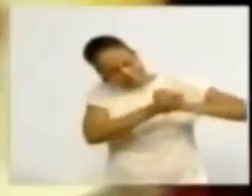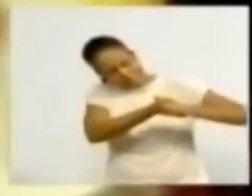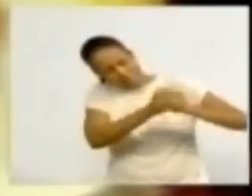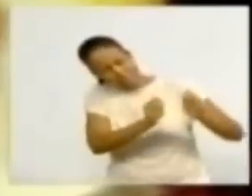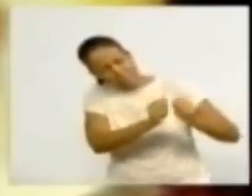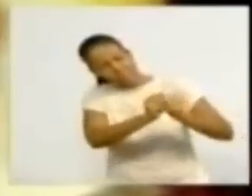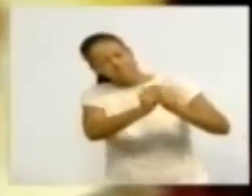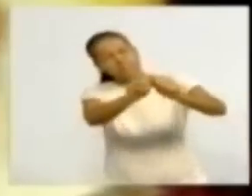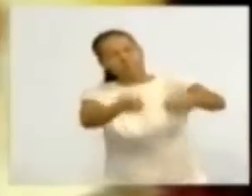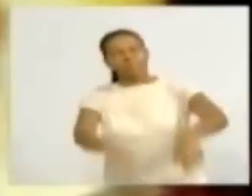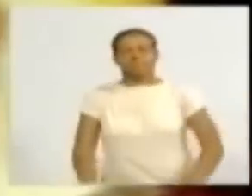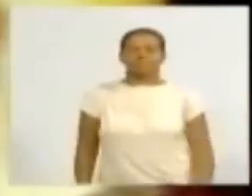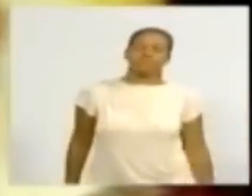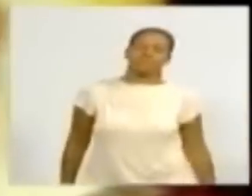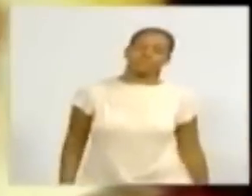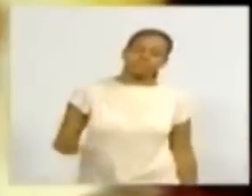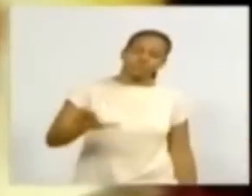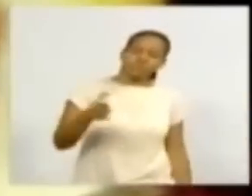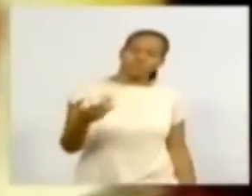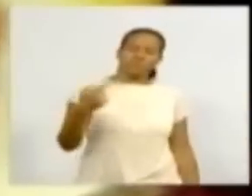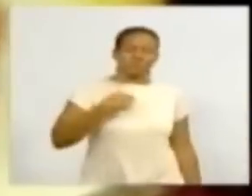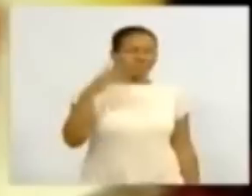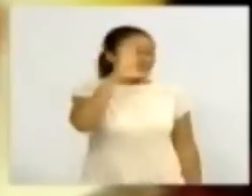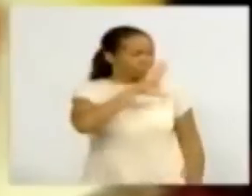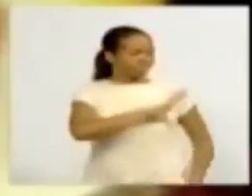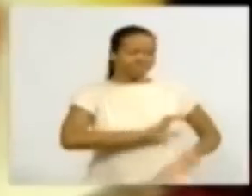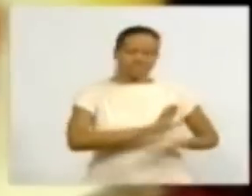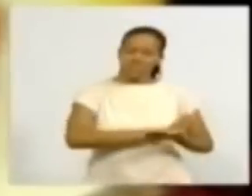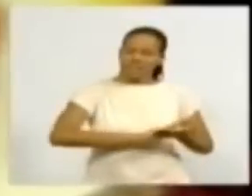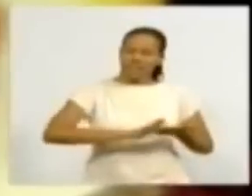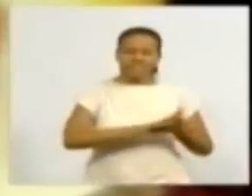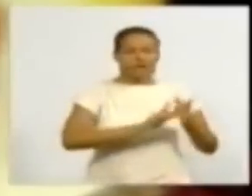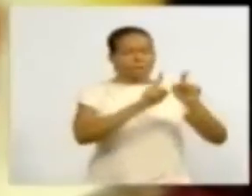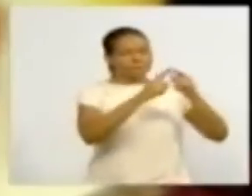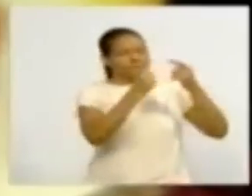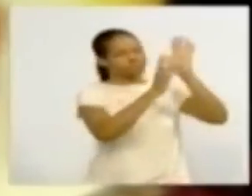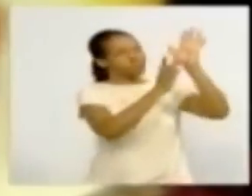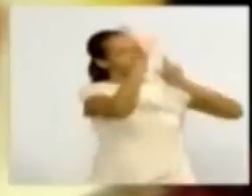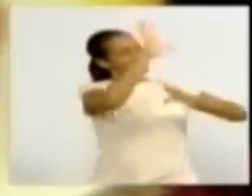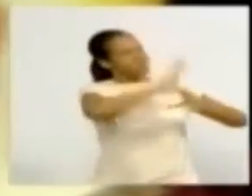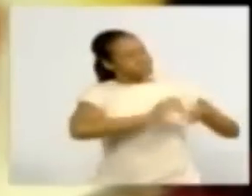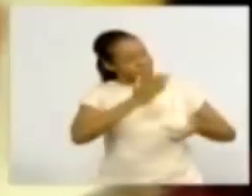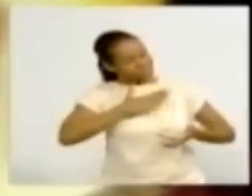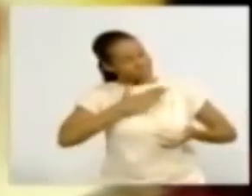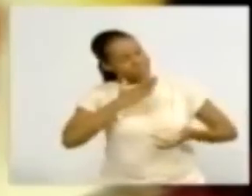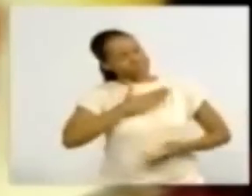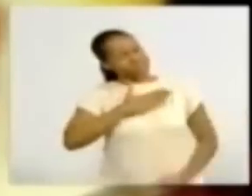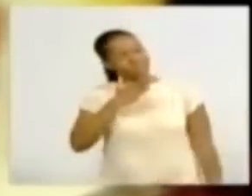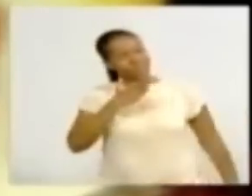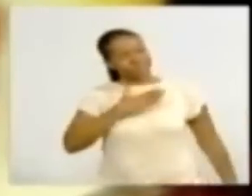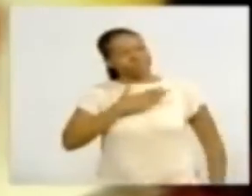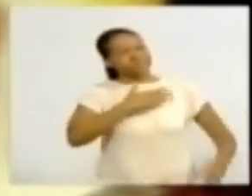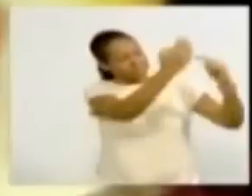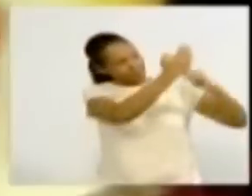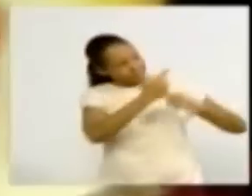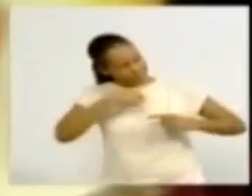a andar. Quando eu não tinha mais amor no peito, teu amor me